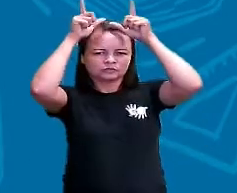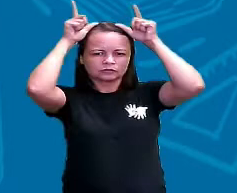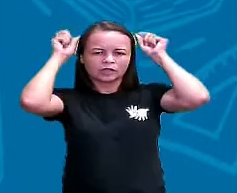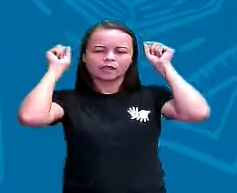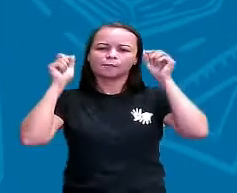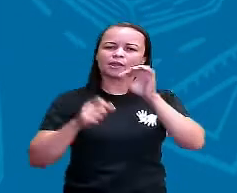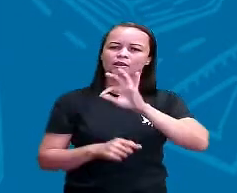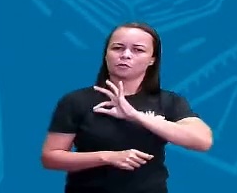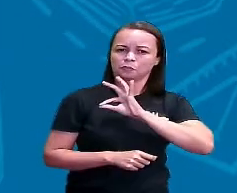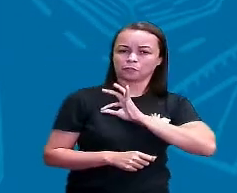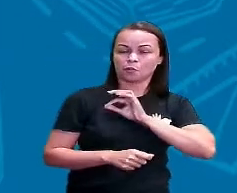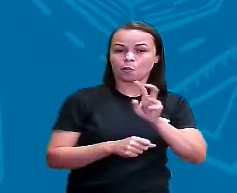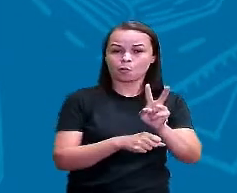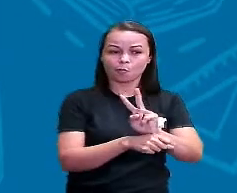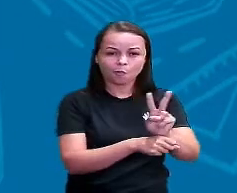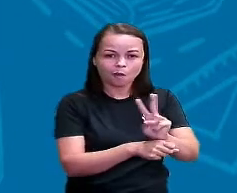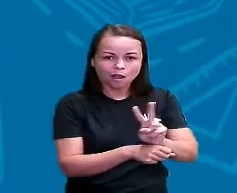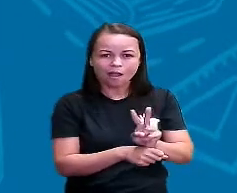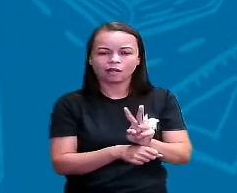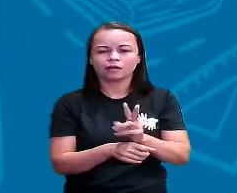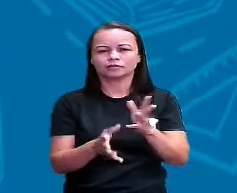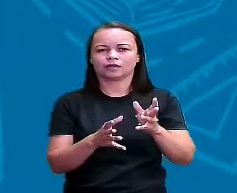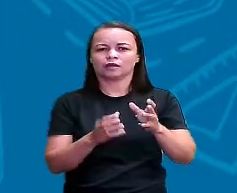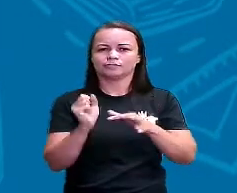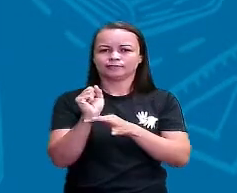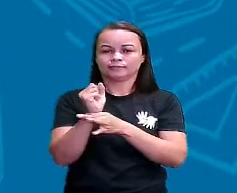policiais, guarda noturnos,